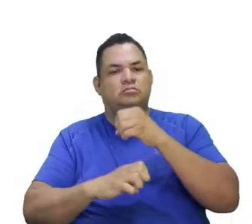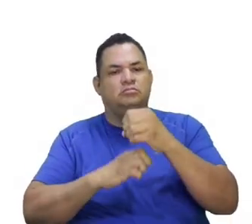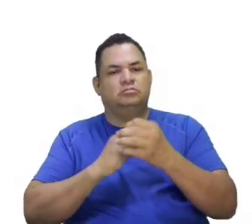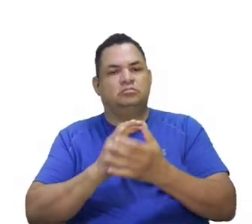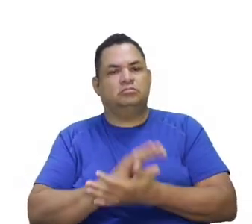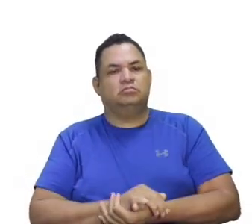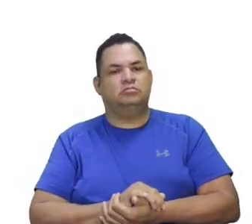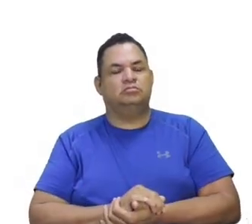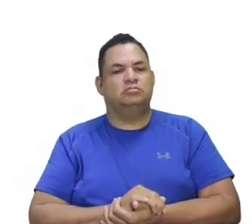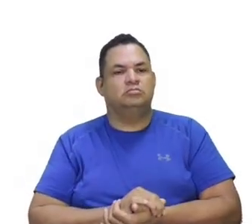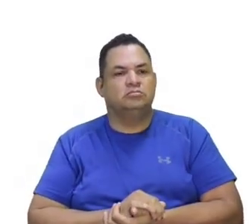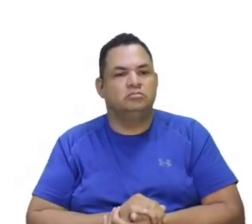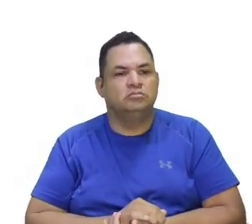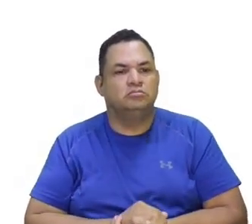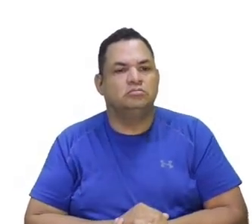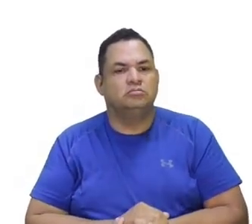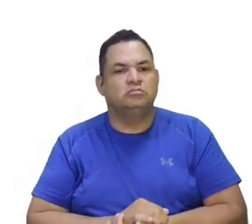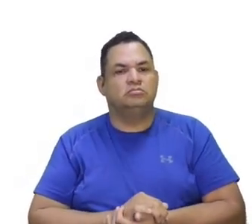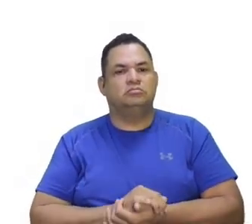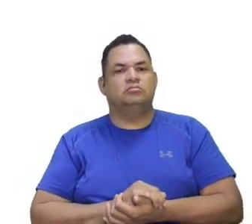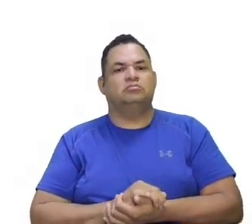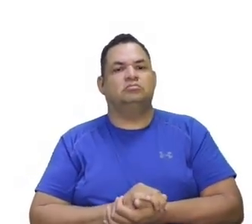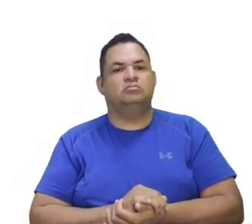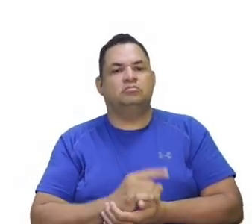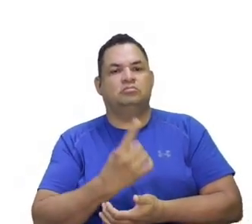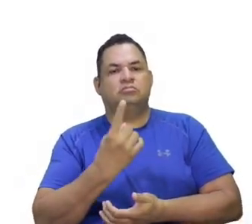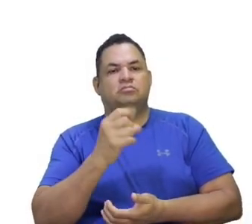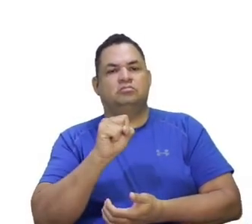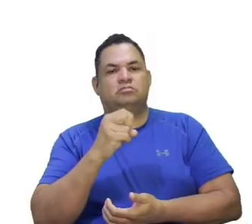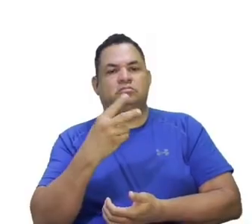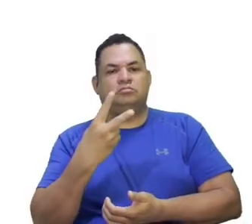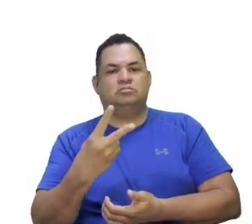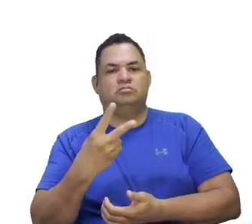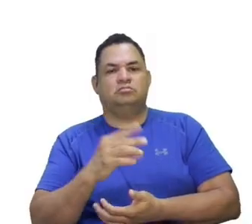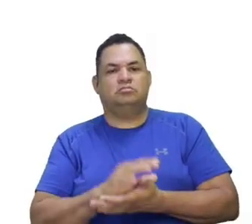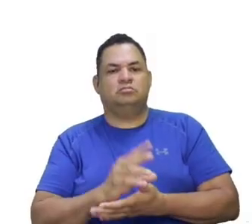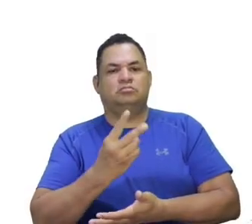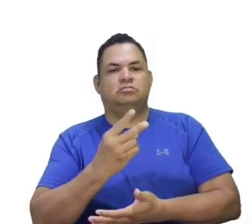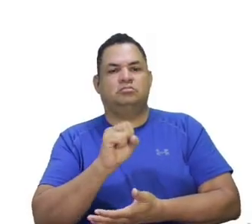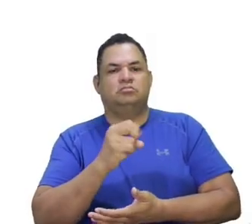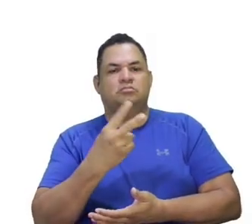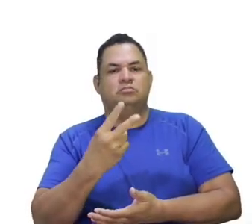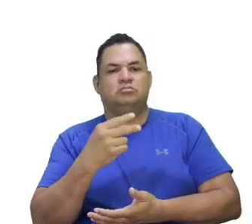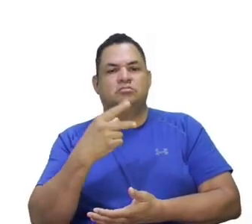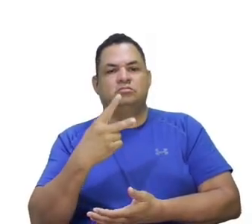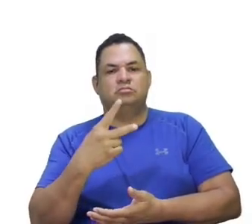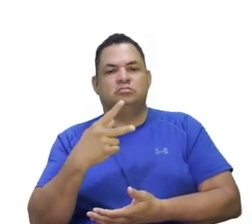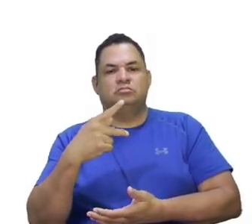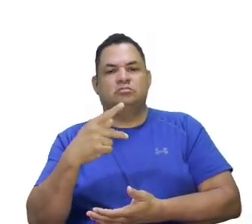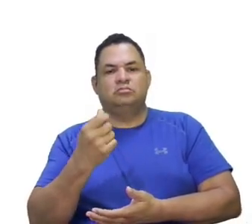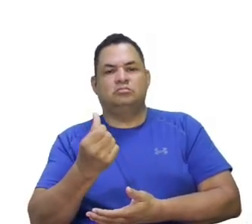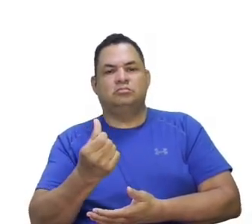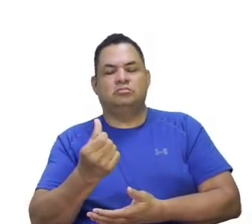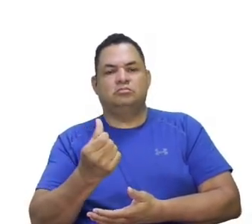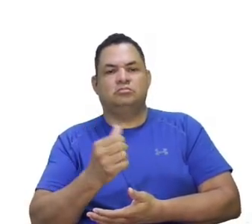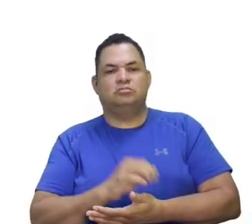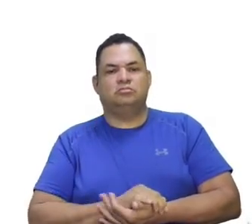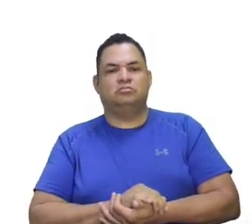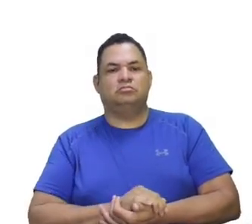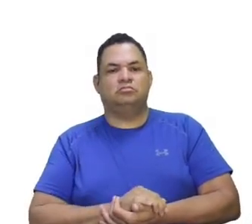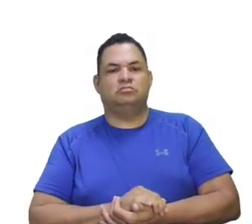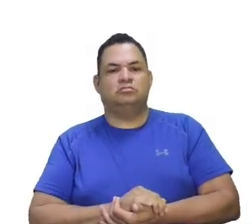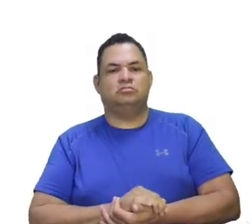tem. Então por camada vai ficar 1s2, 2s2, 2p6, já foram 10